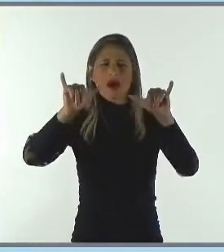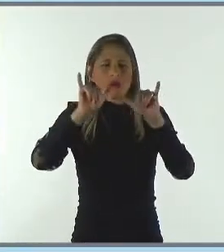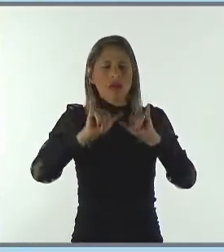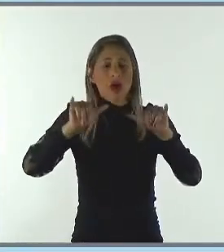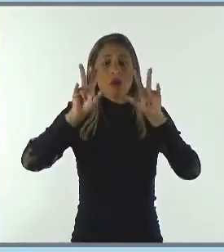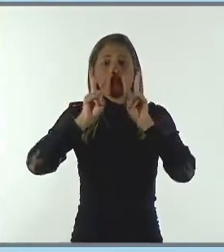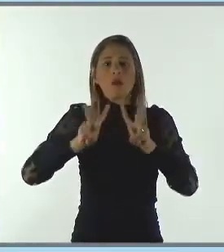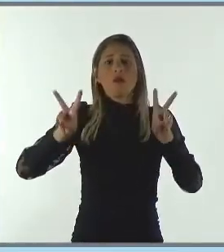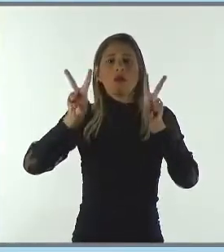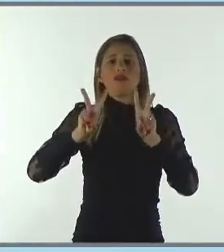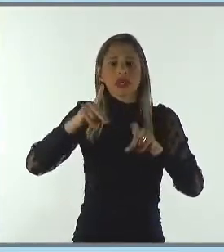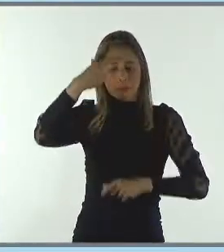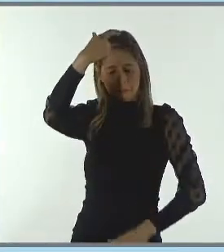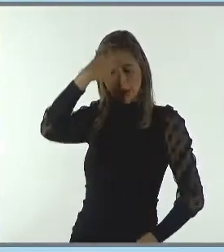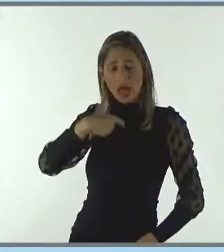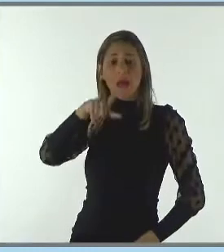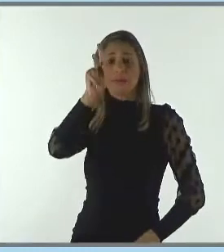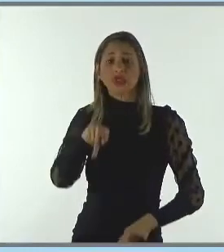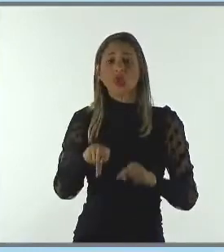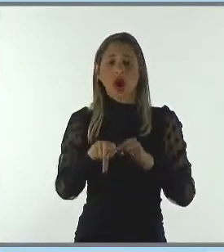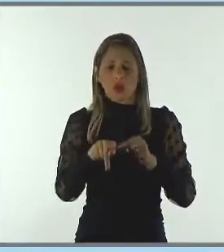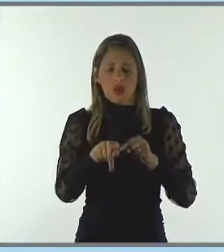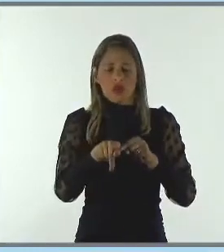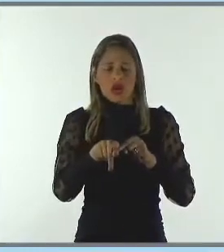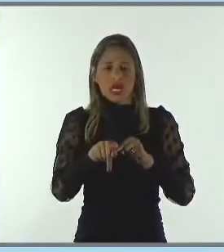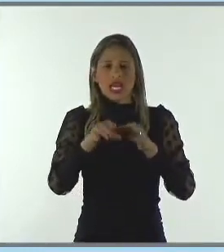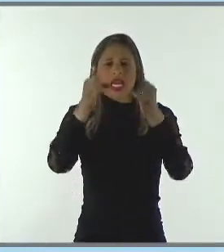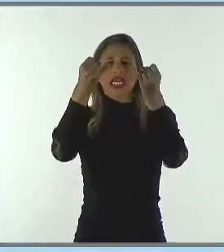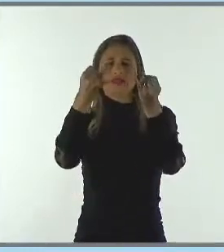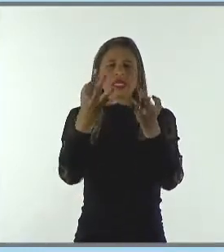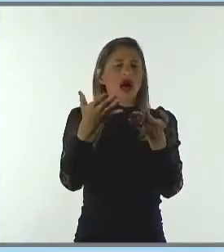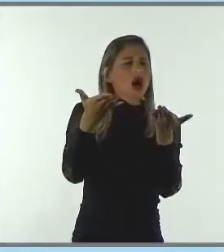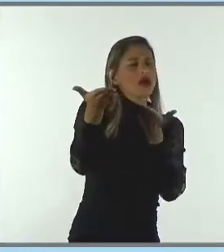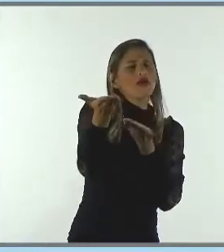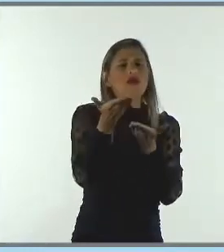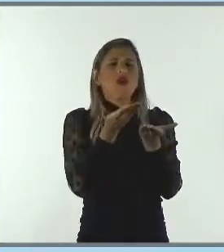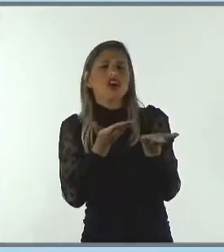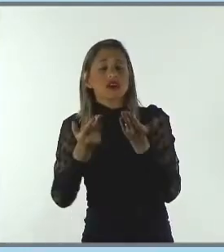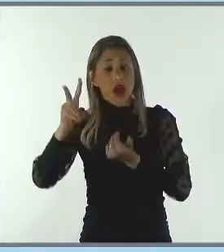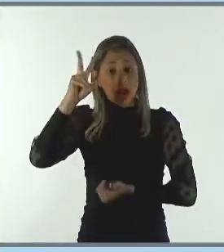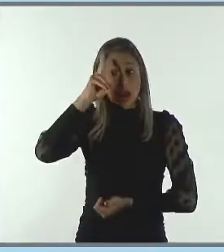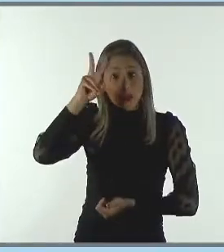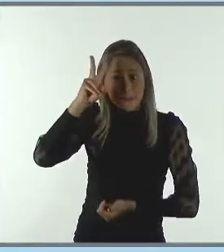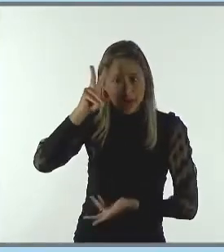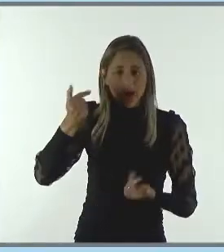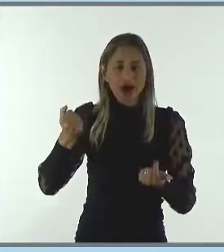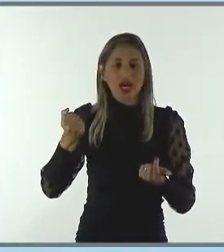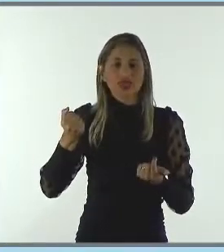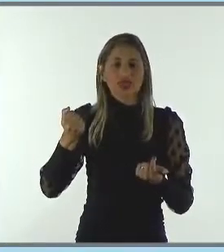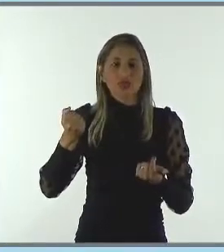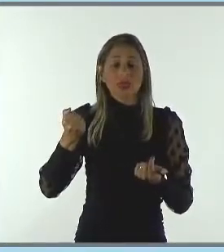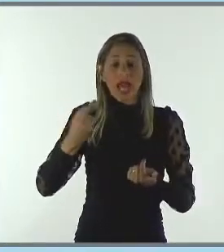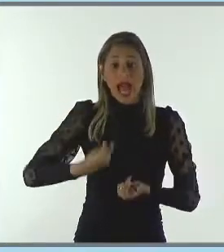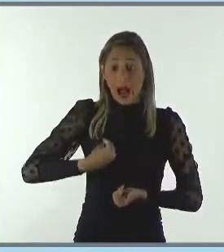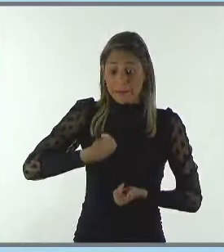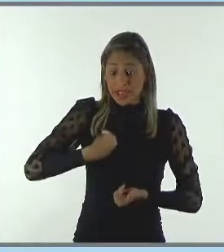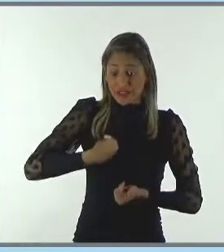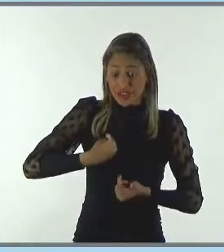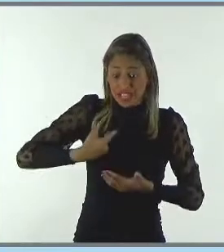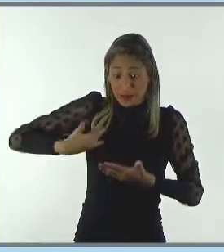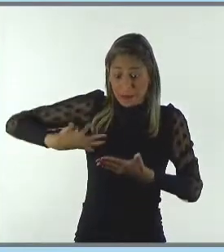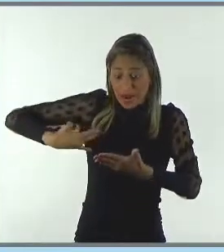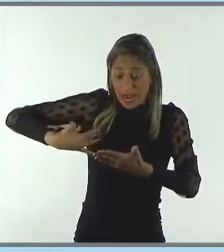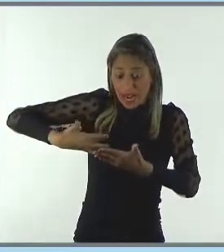visão pessoal, explicando, comentando, recordando a longa convivência que eu tenho com a